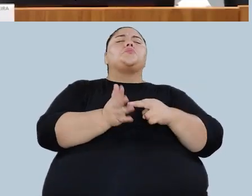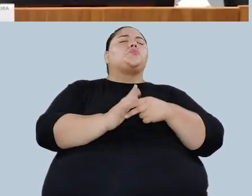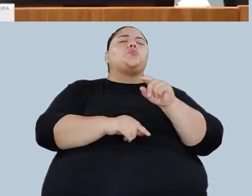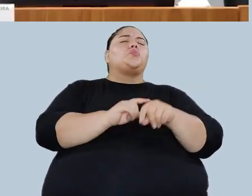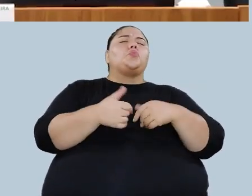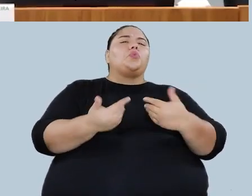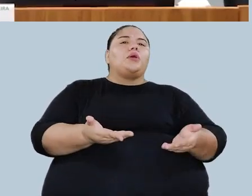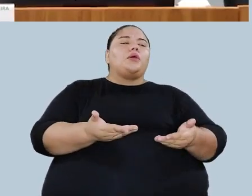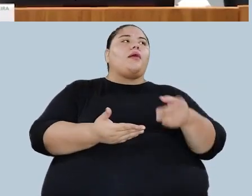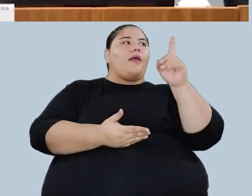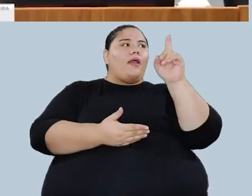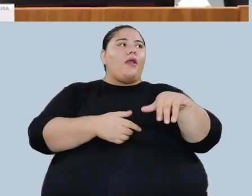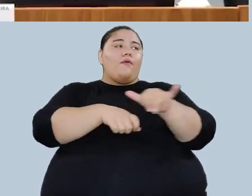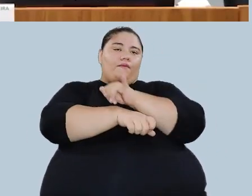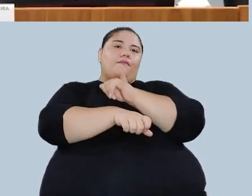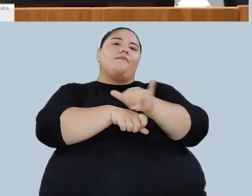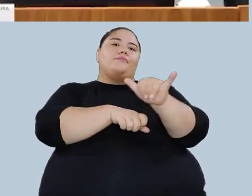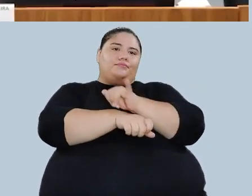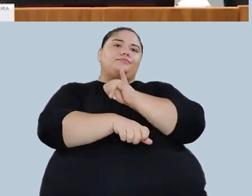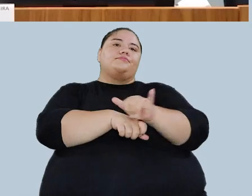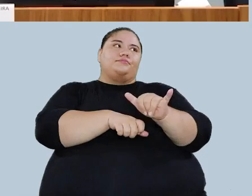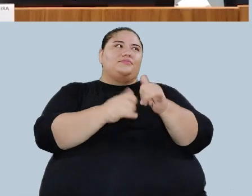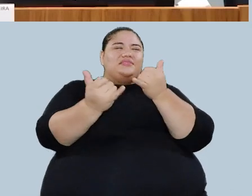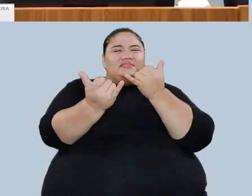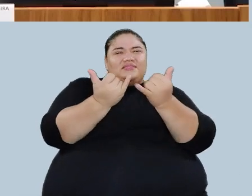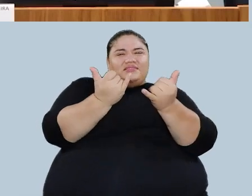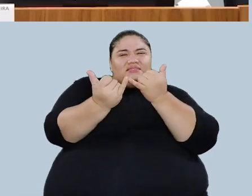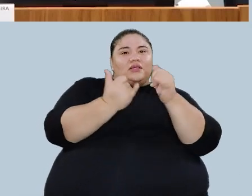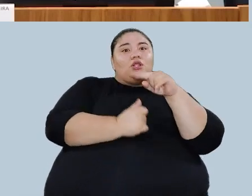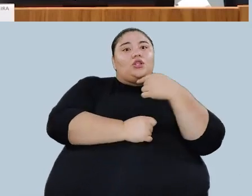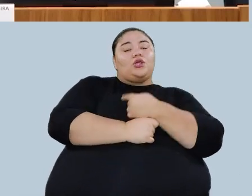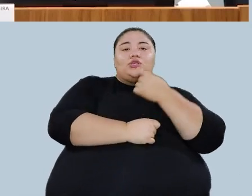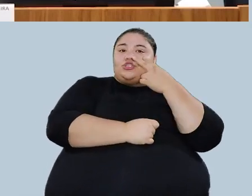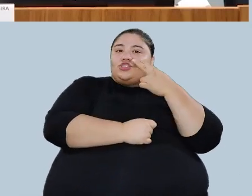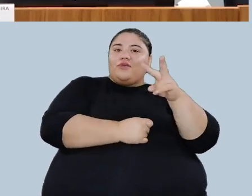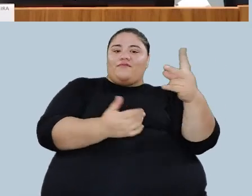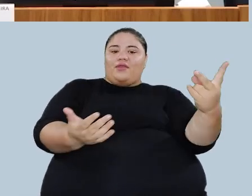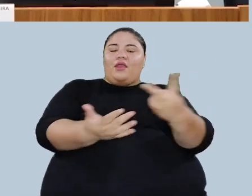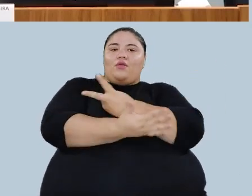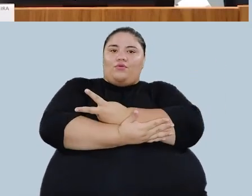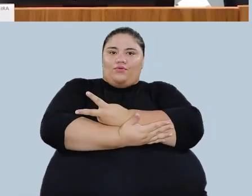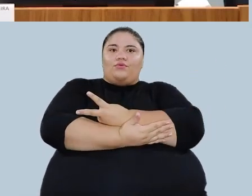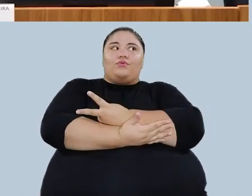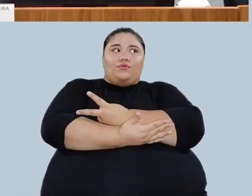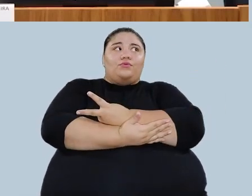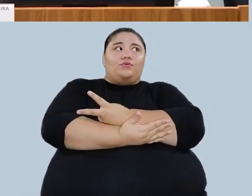isso? Isso nada mais é do que um mecanismo muito assemelhado ao que nós já vimos acontecer com